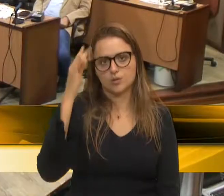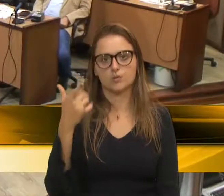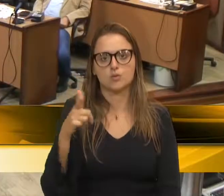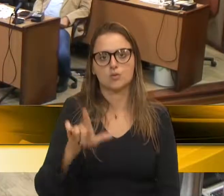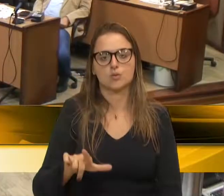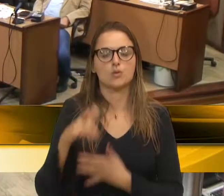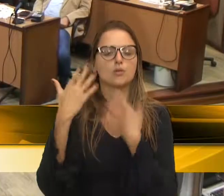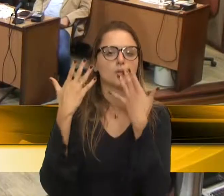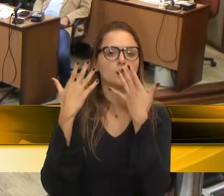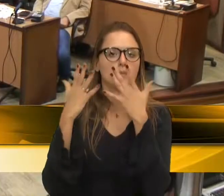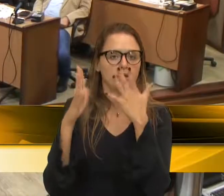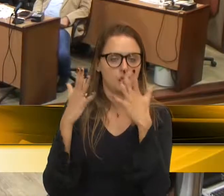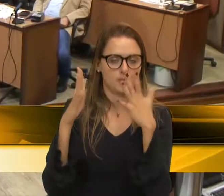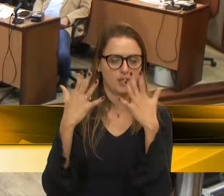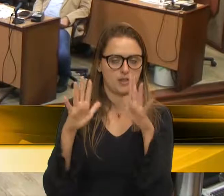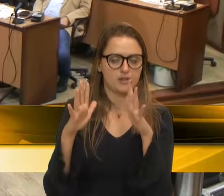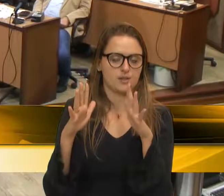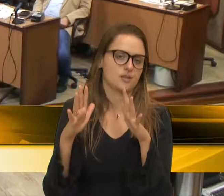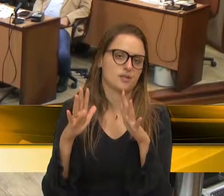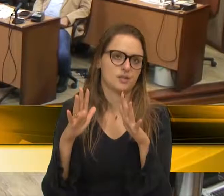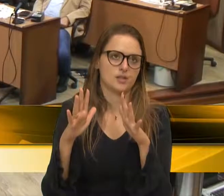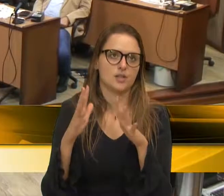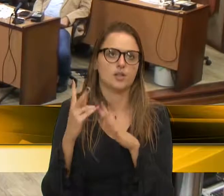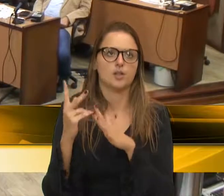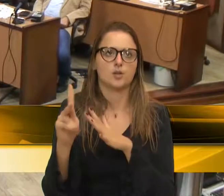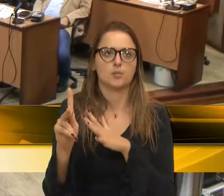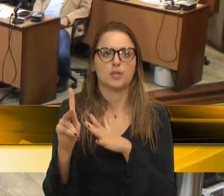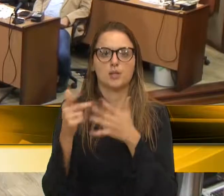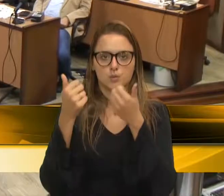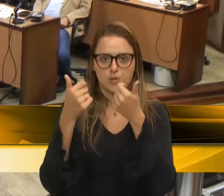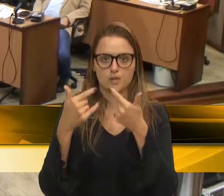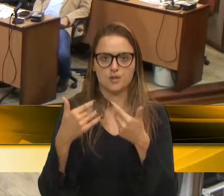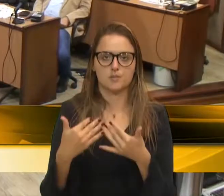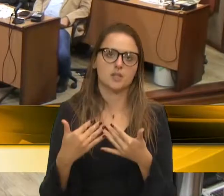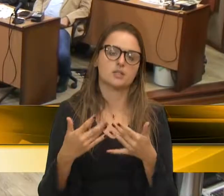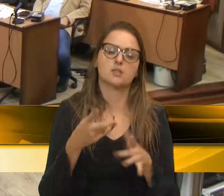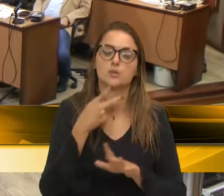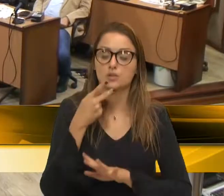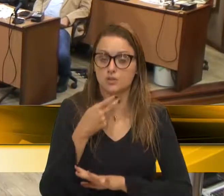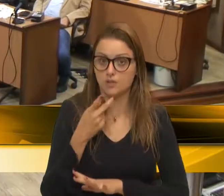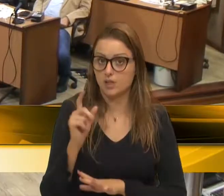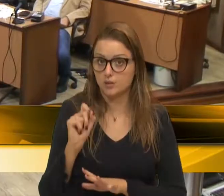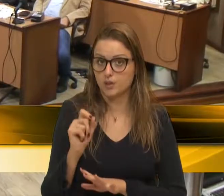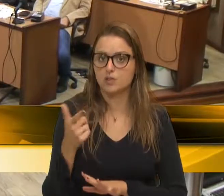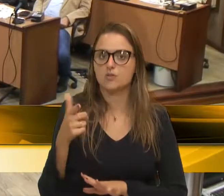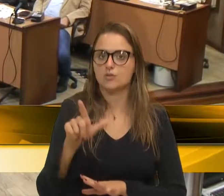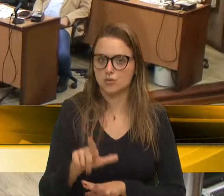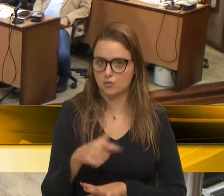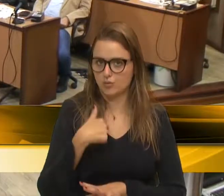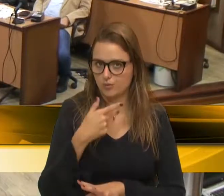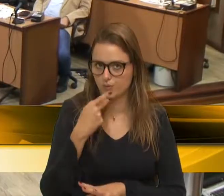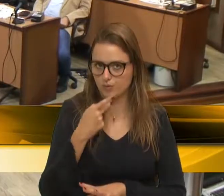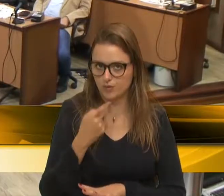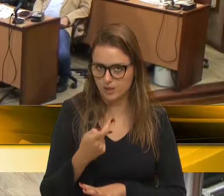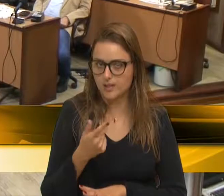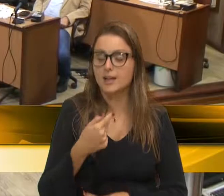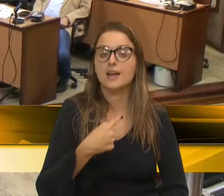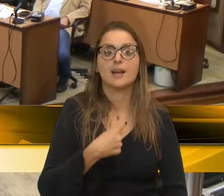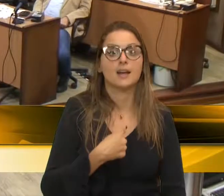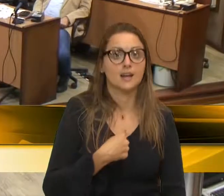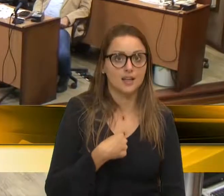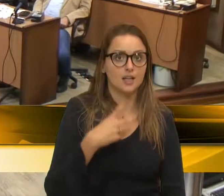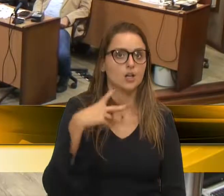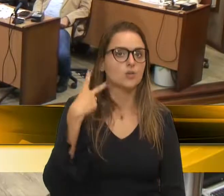vez, parabéns pela sua exposição e dizer novamente, eu,